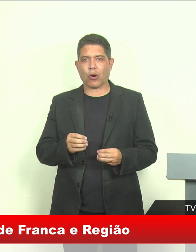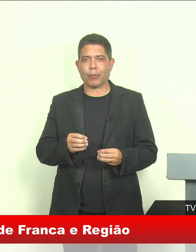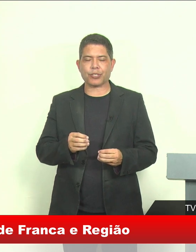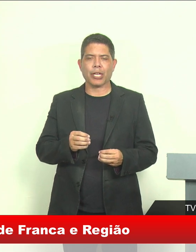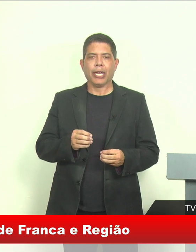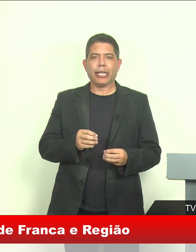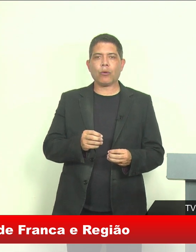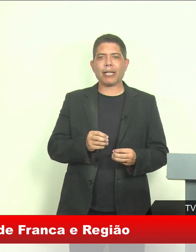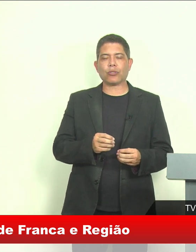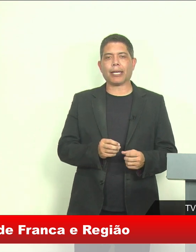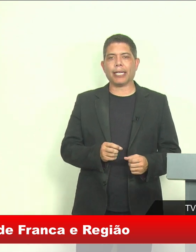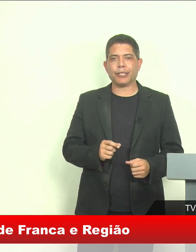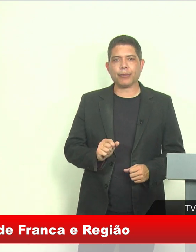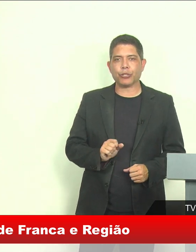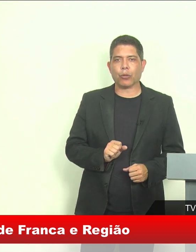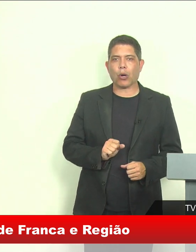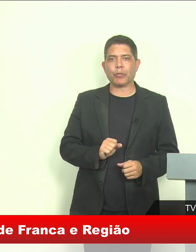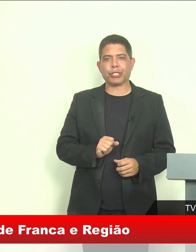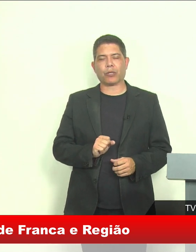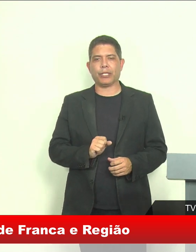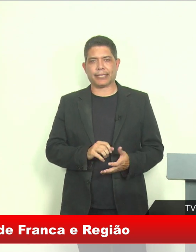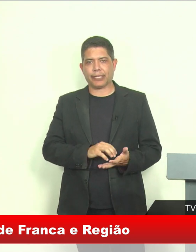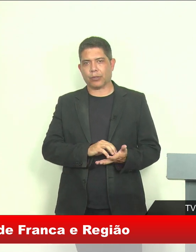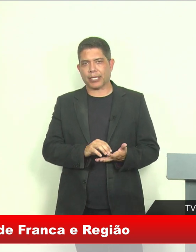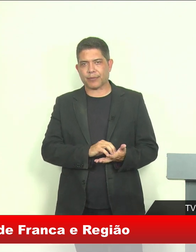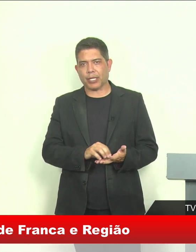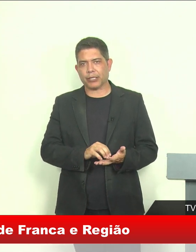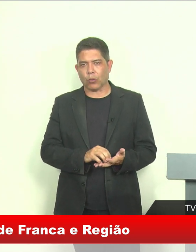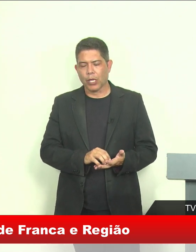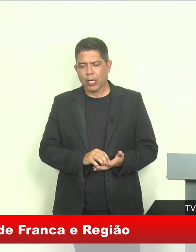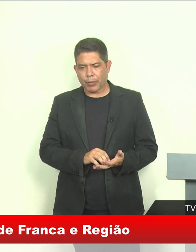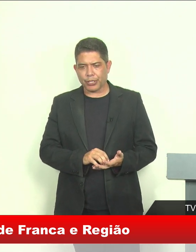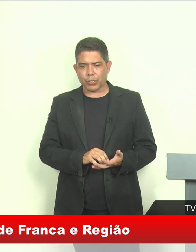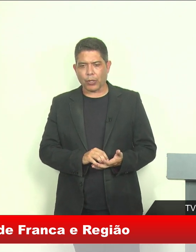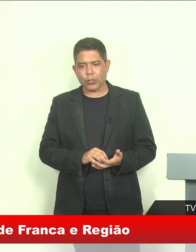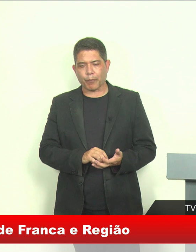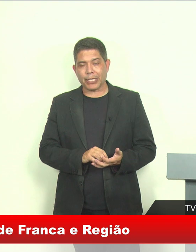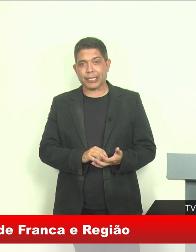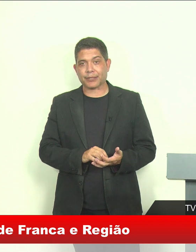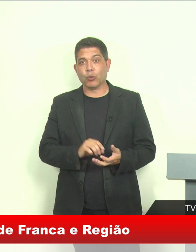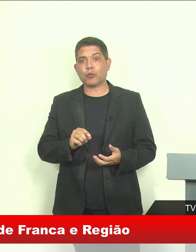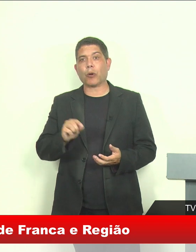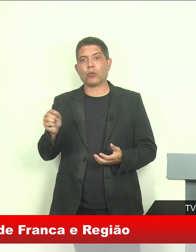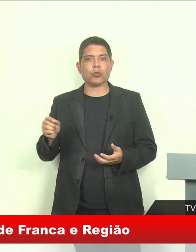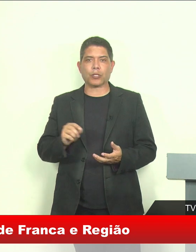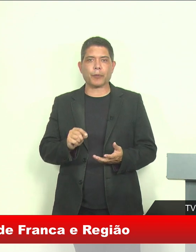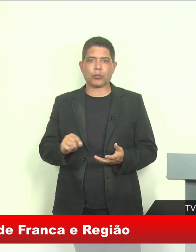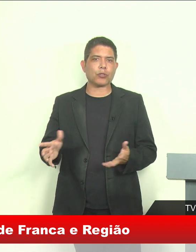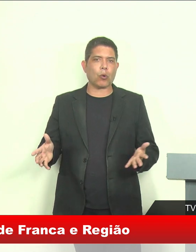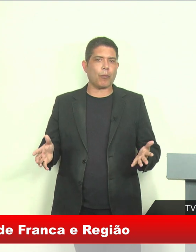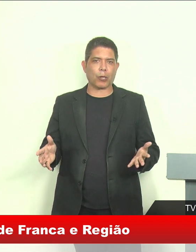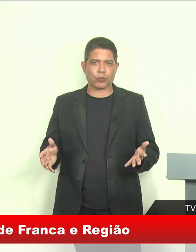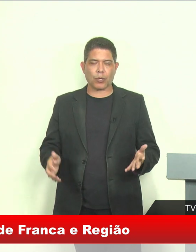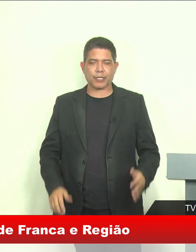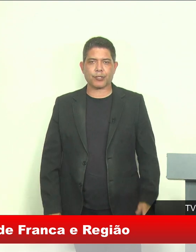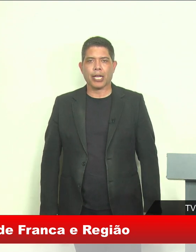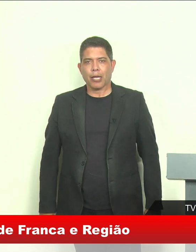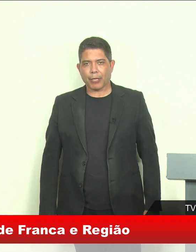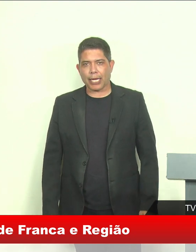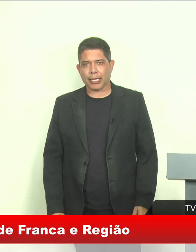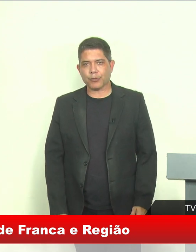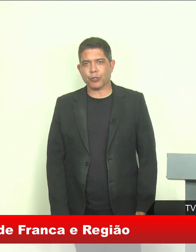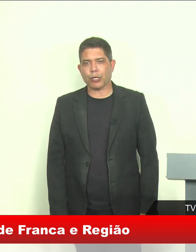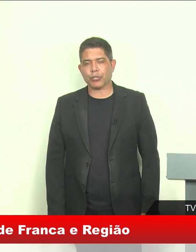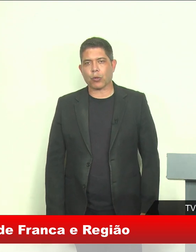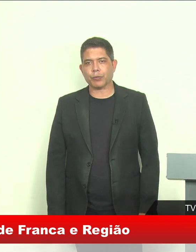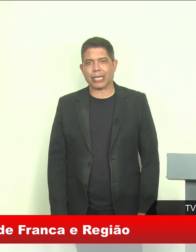as formas. E não é só aquele tipo de golpe já conhecido que eles mandam pedindo aí o Pix. Muitos produtos, as pessoas compram as coisas